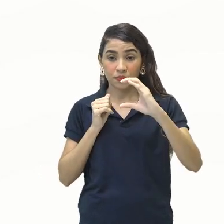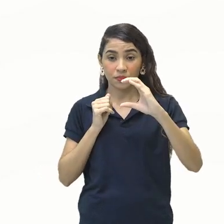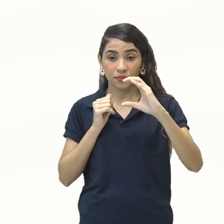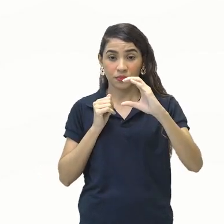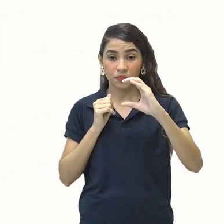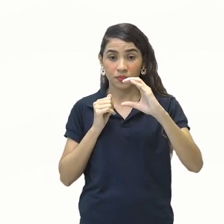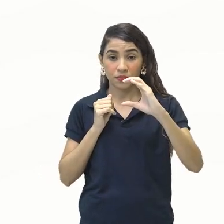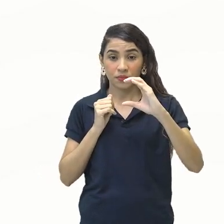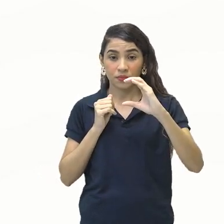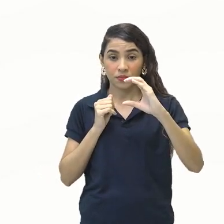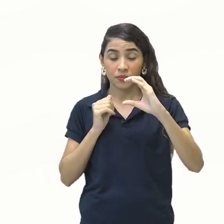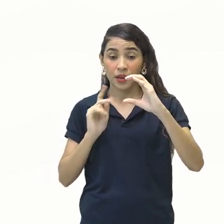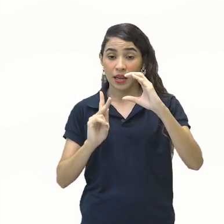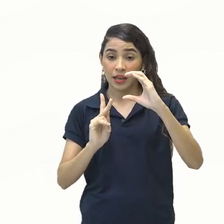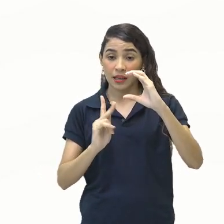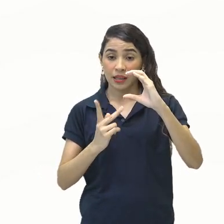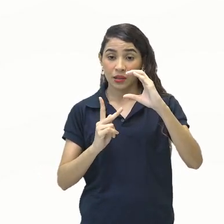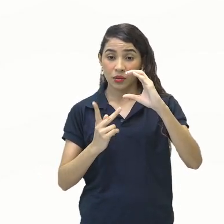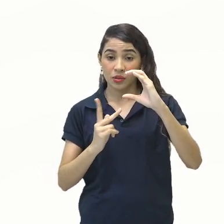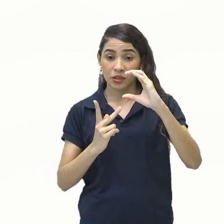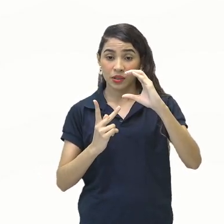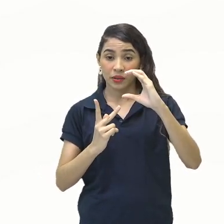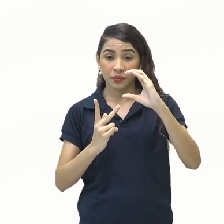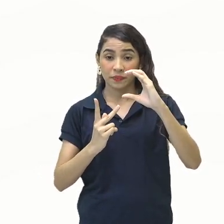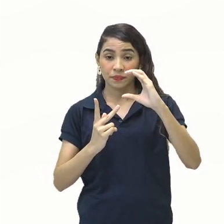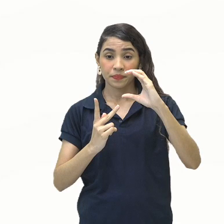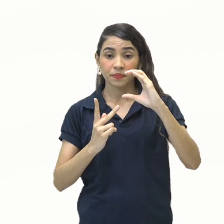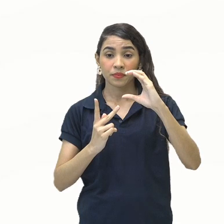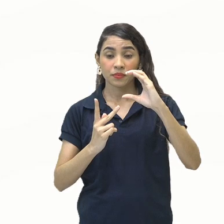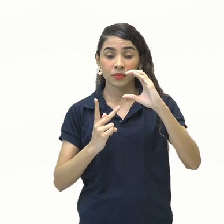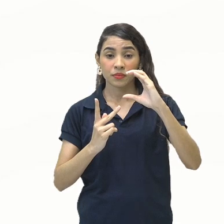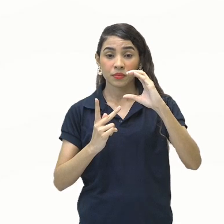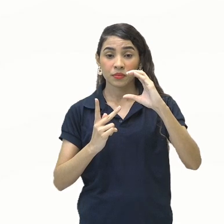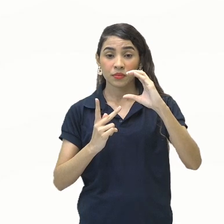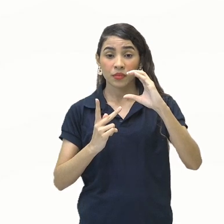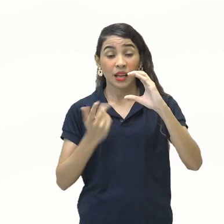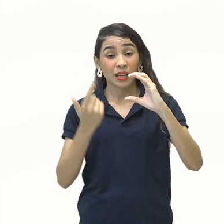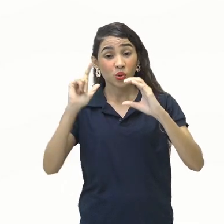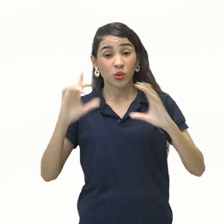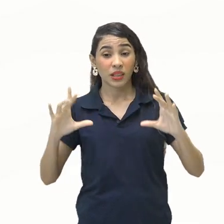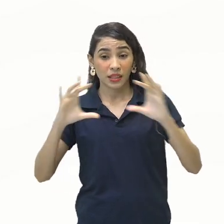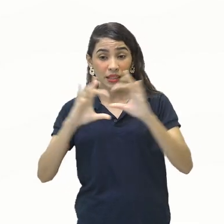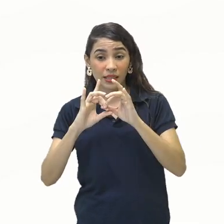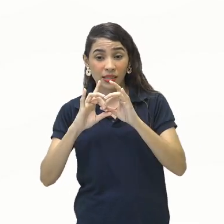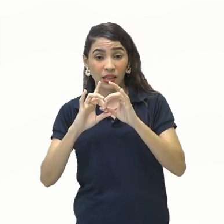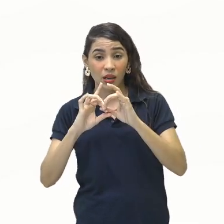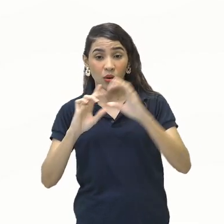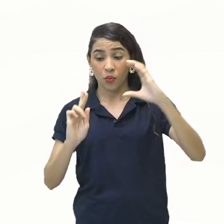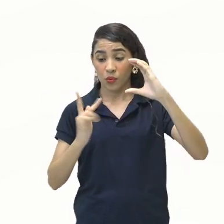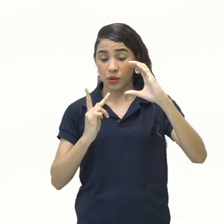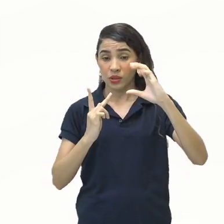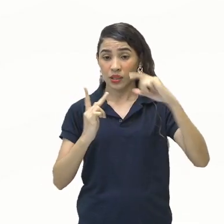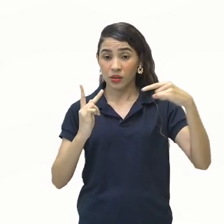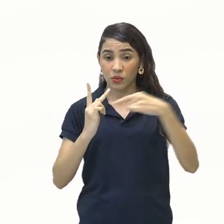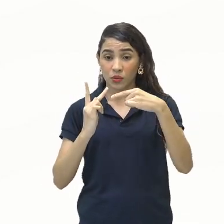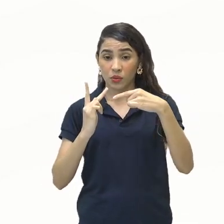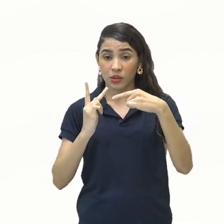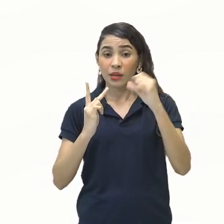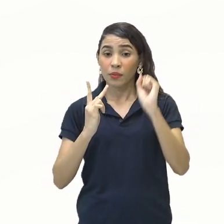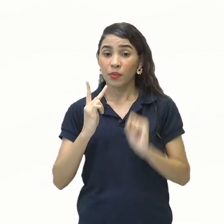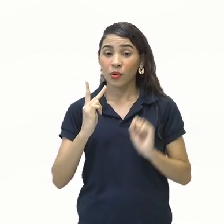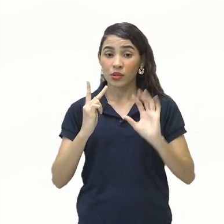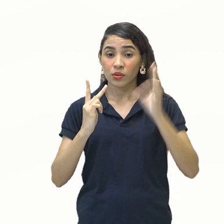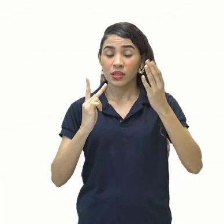a ligação de hidrogênio, tá? E aí, as outras ligações de hidrogênio podem acontecer assim, ó.